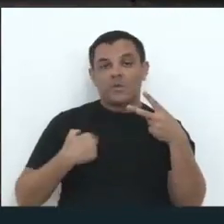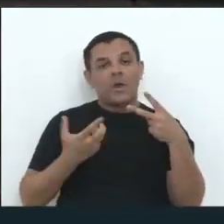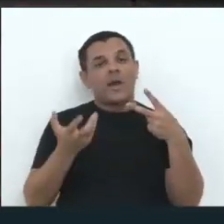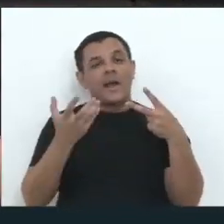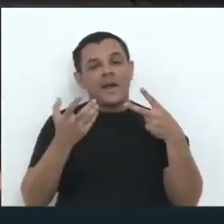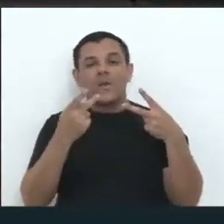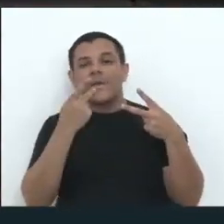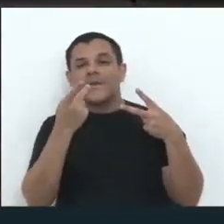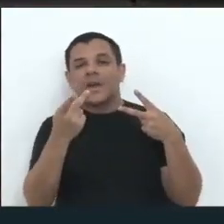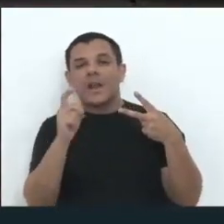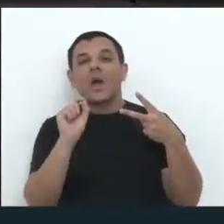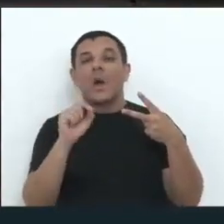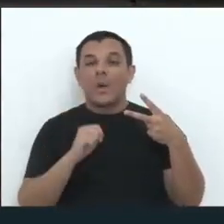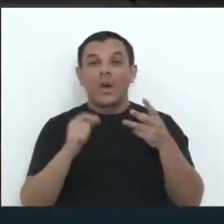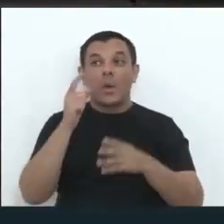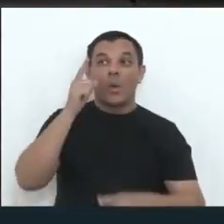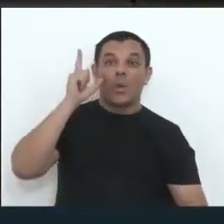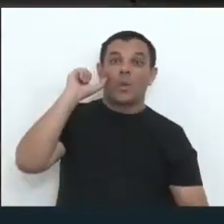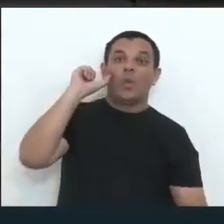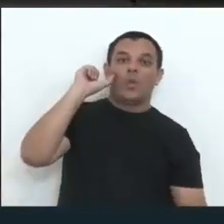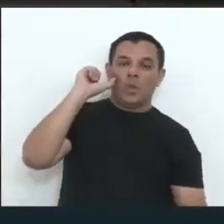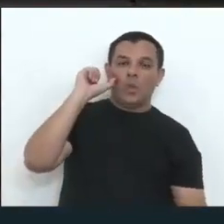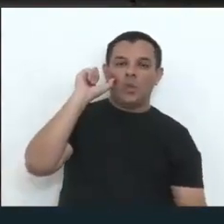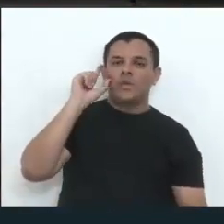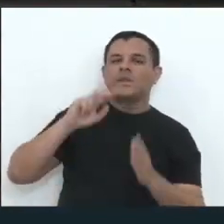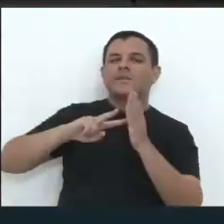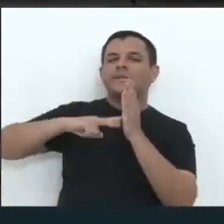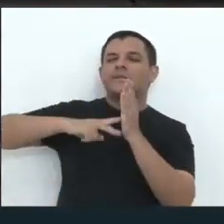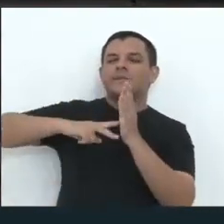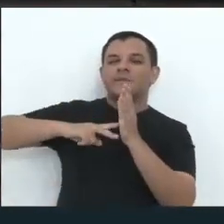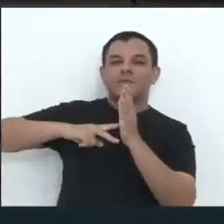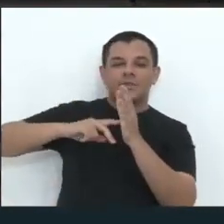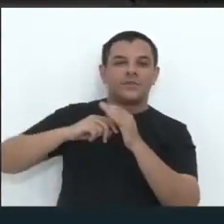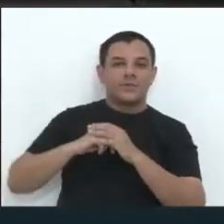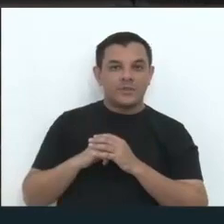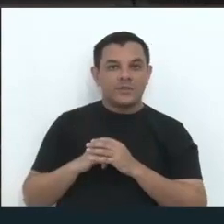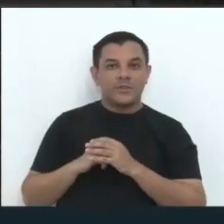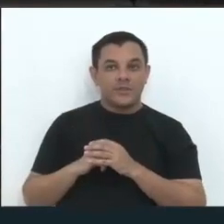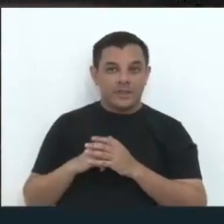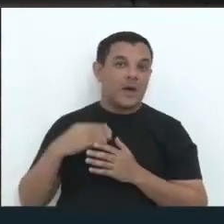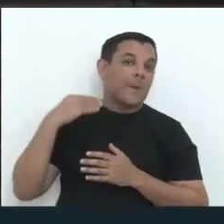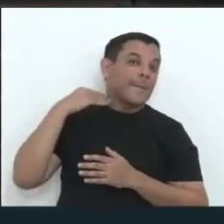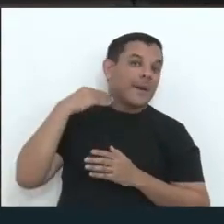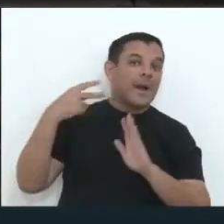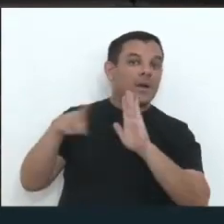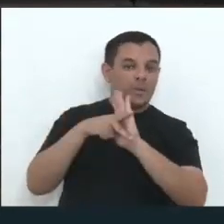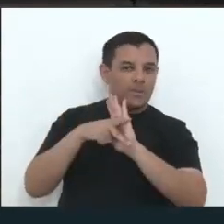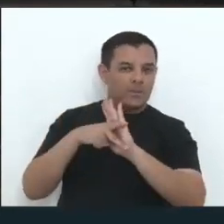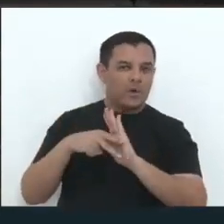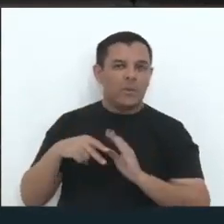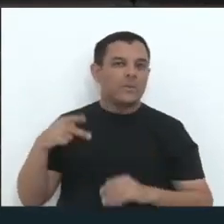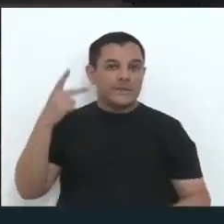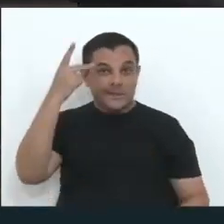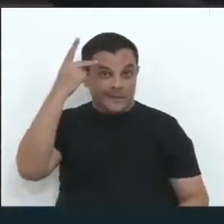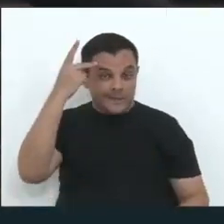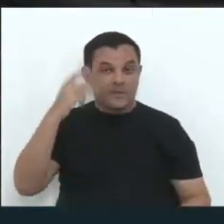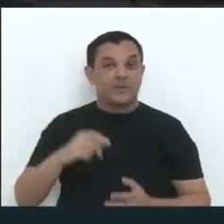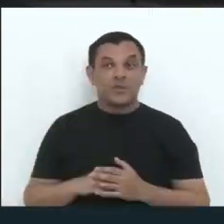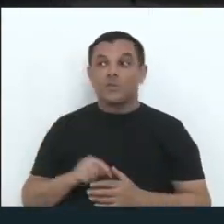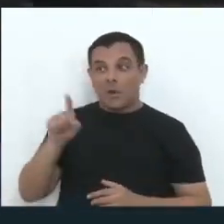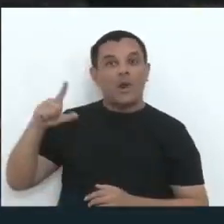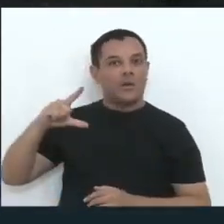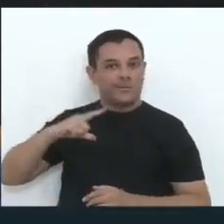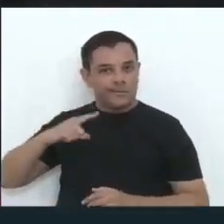falar que ontem, no sindicato dos bancários em São Paulo, teve uma